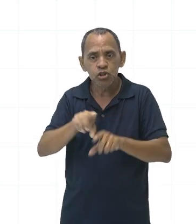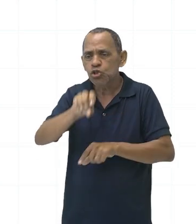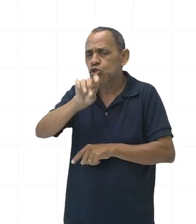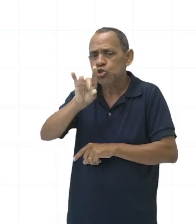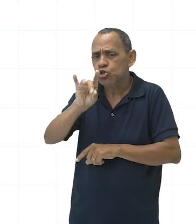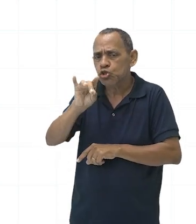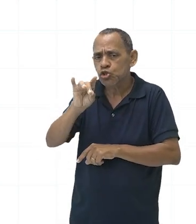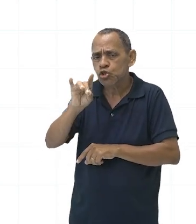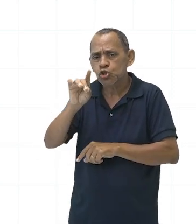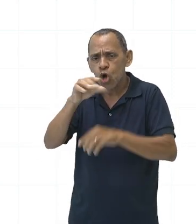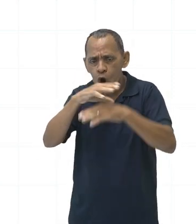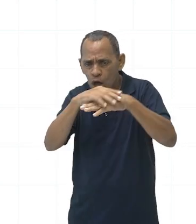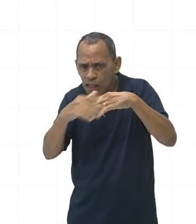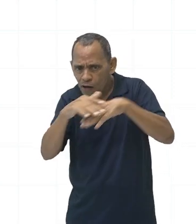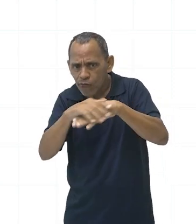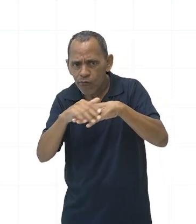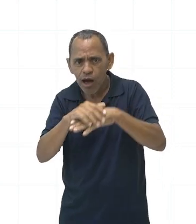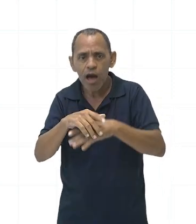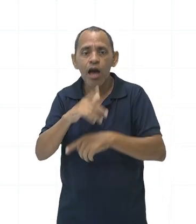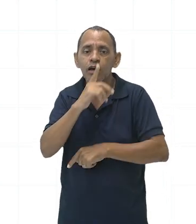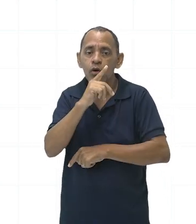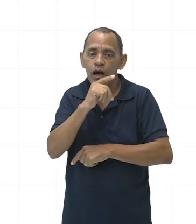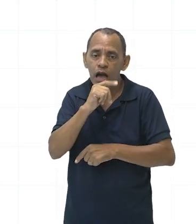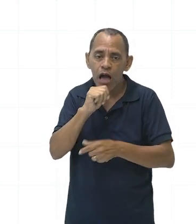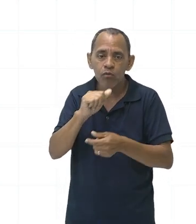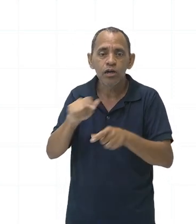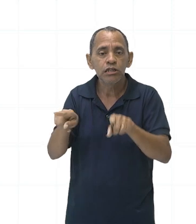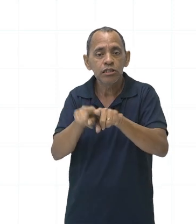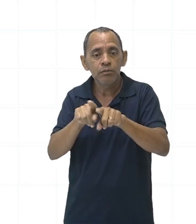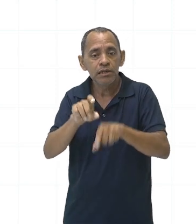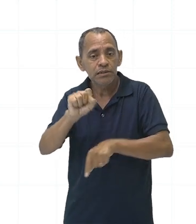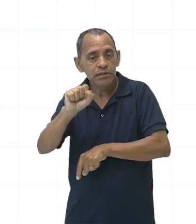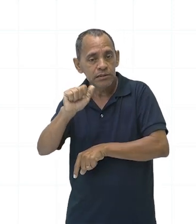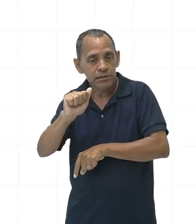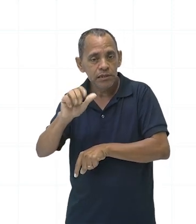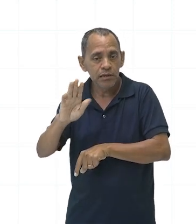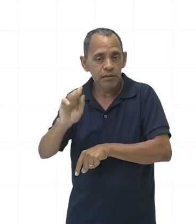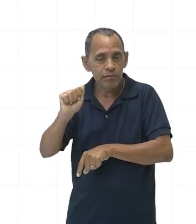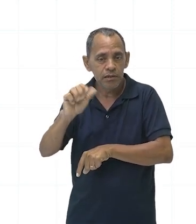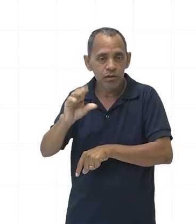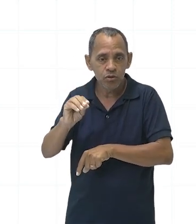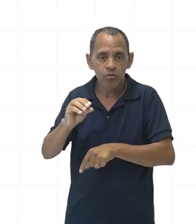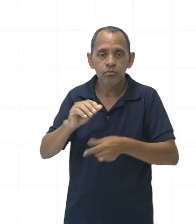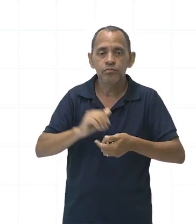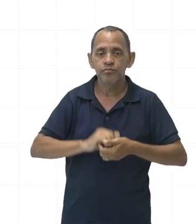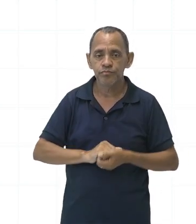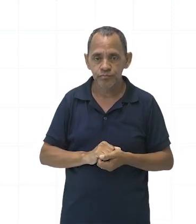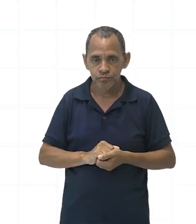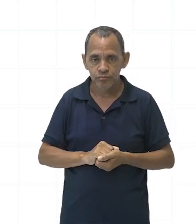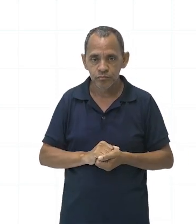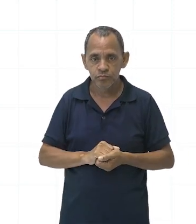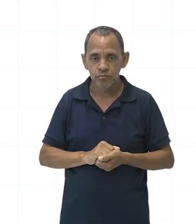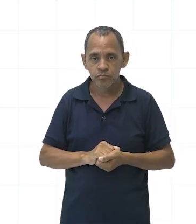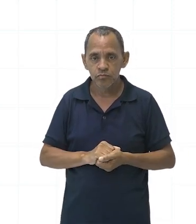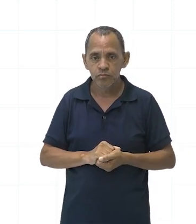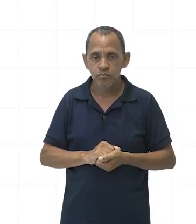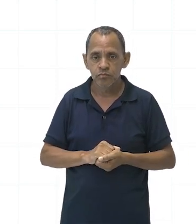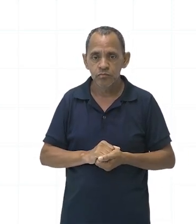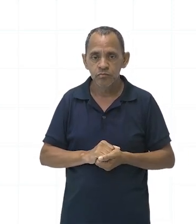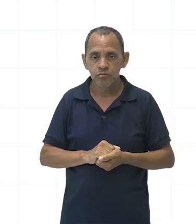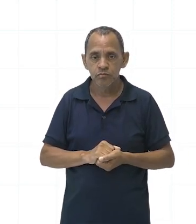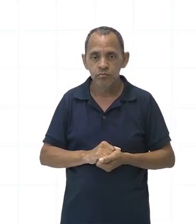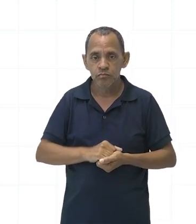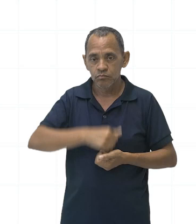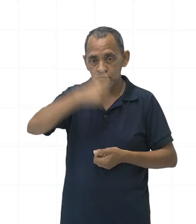sabão. Nada de ficar colocando um monte de pasta ou qualquer outra coisa. Lembre-se, o